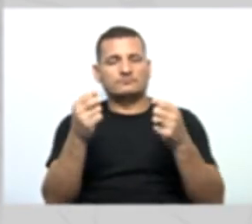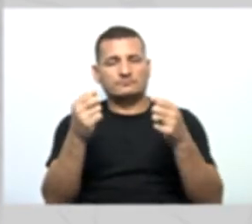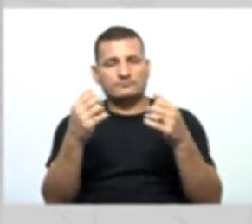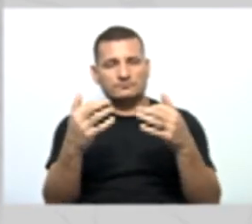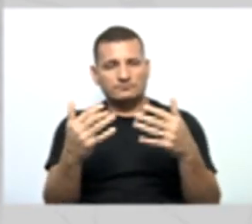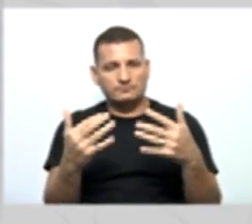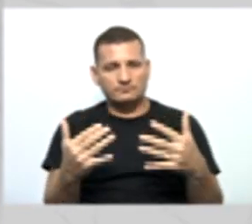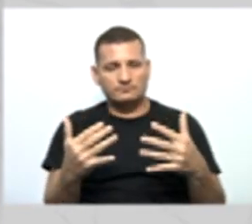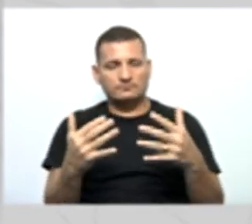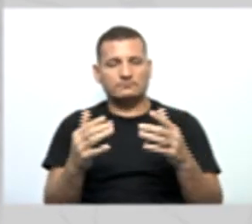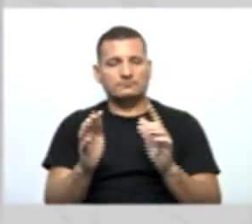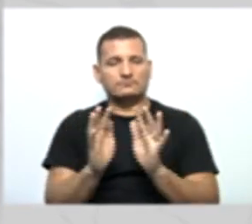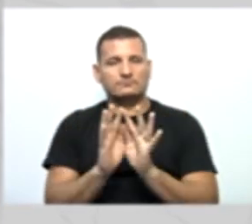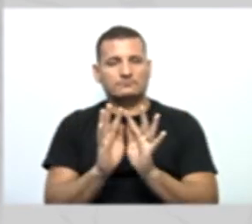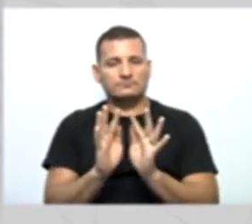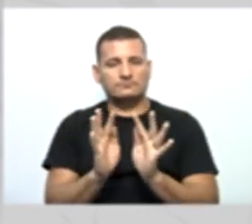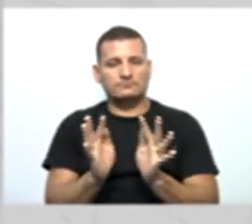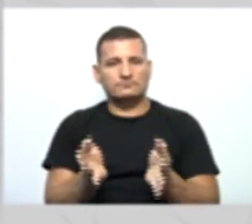para